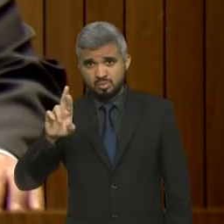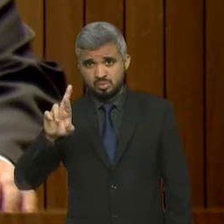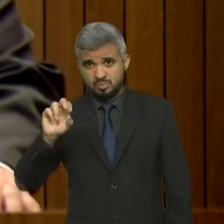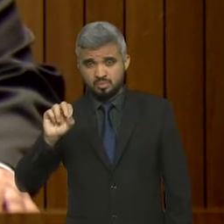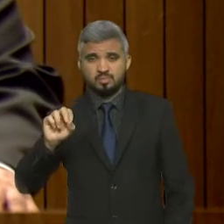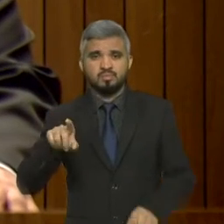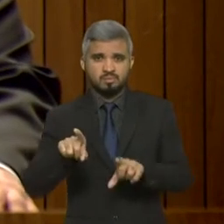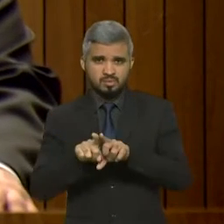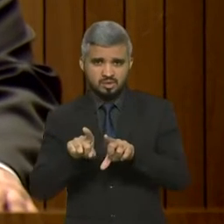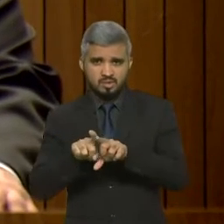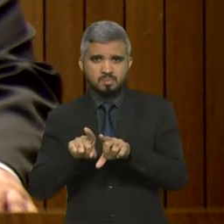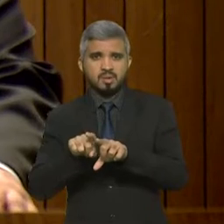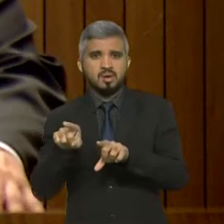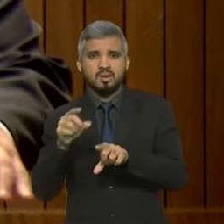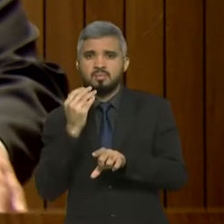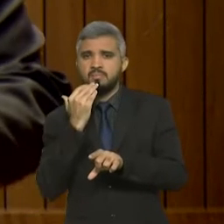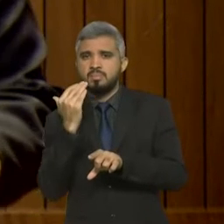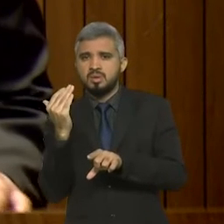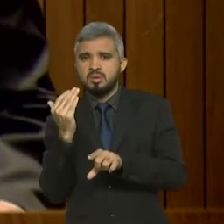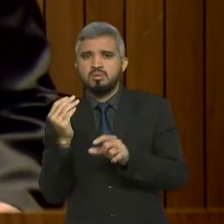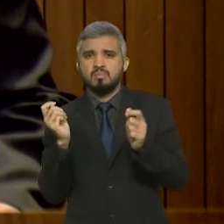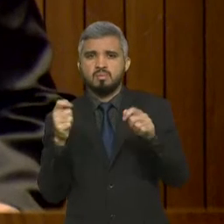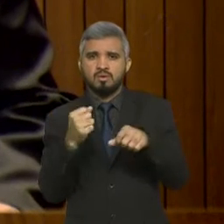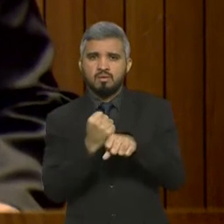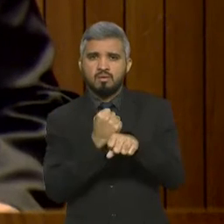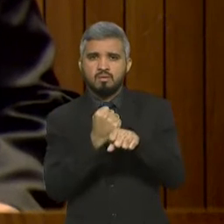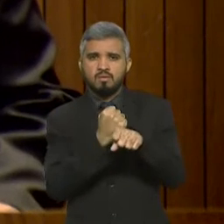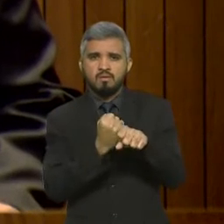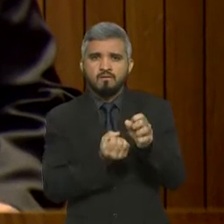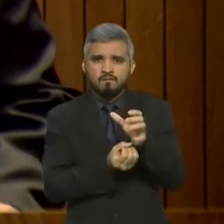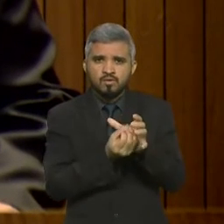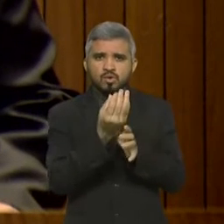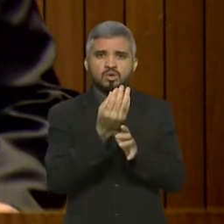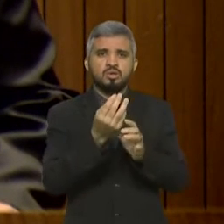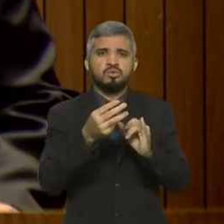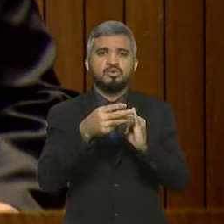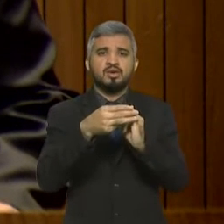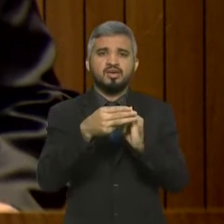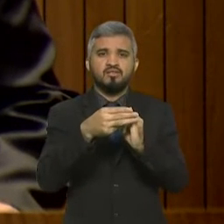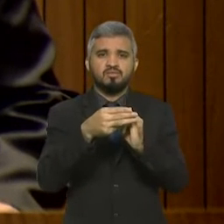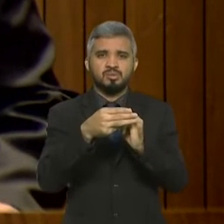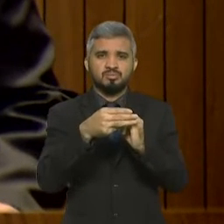aprovado o IFMA para a cidade de Pedreiras,